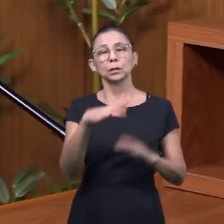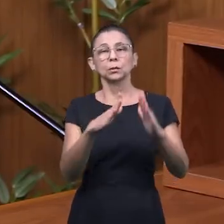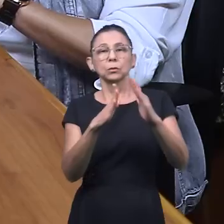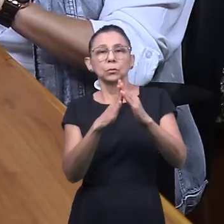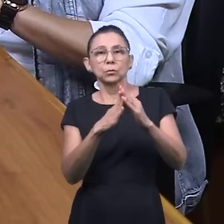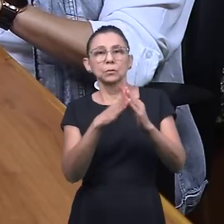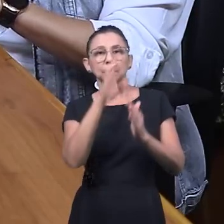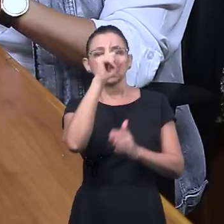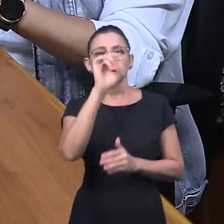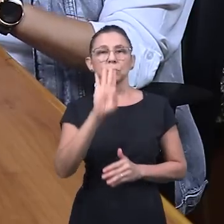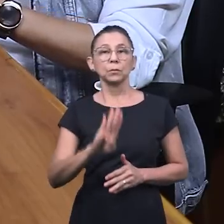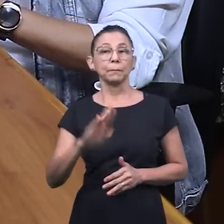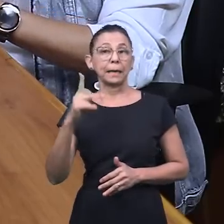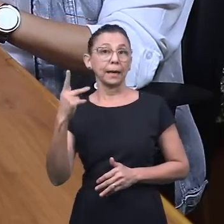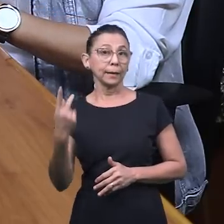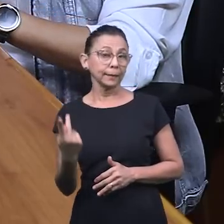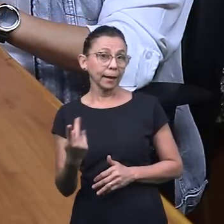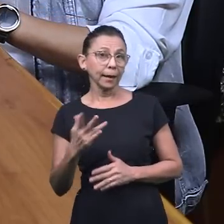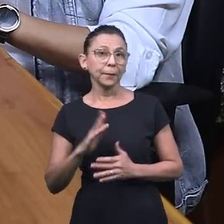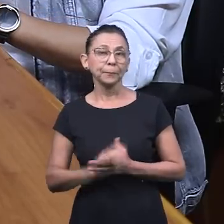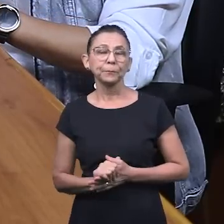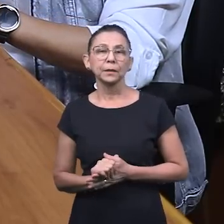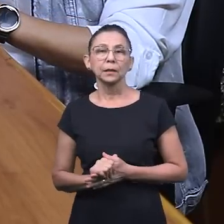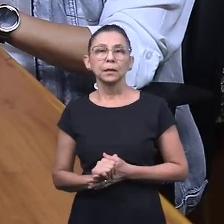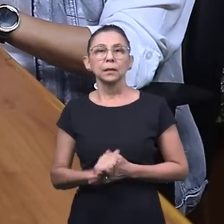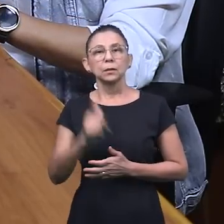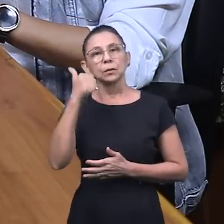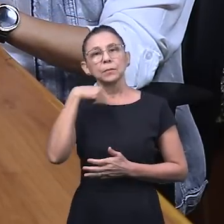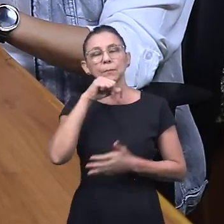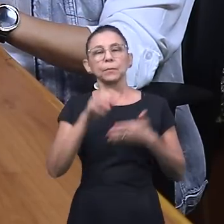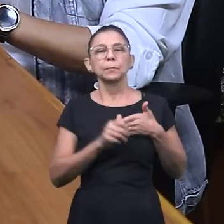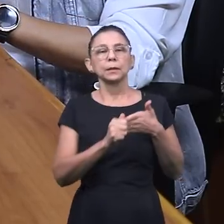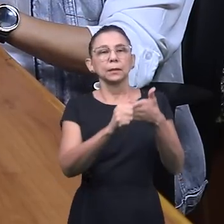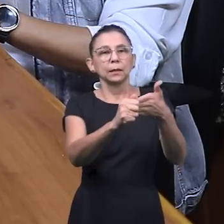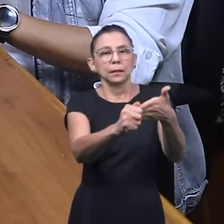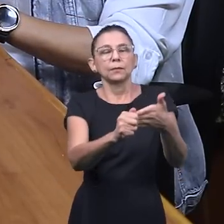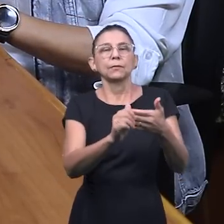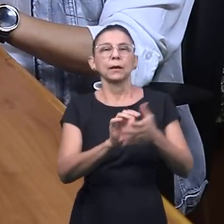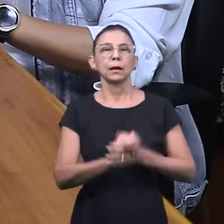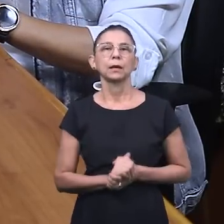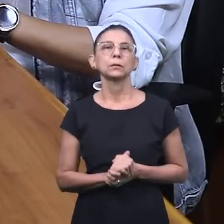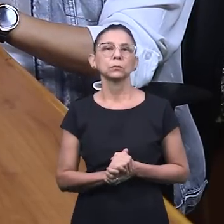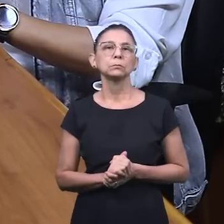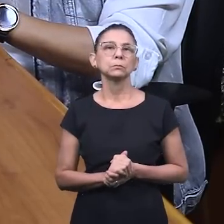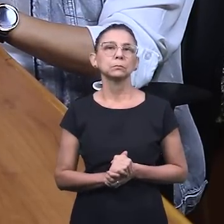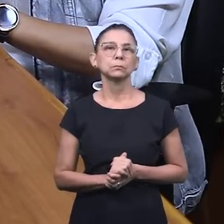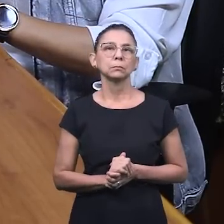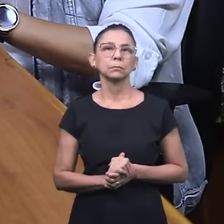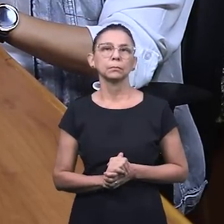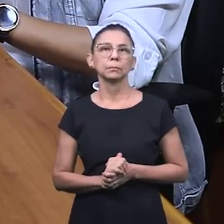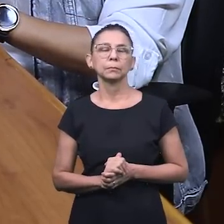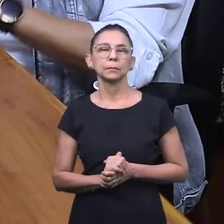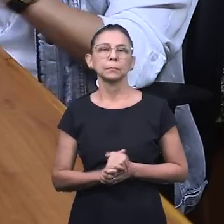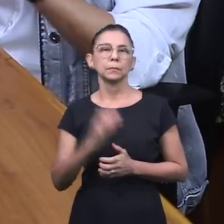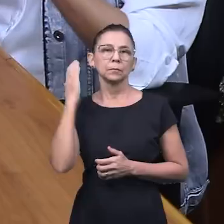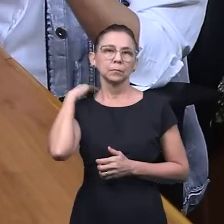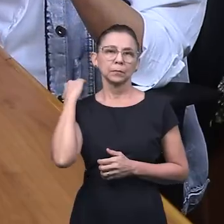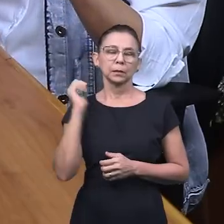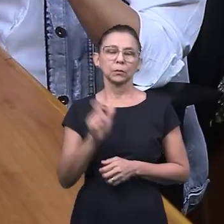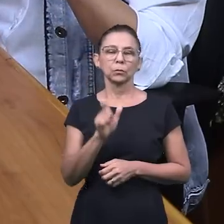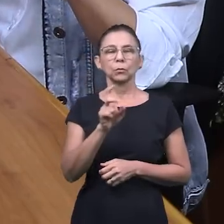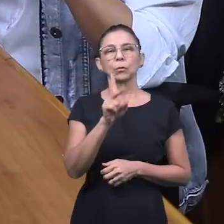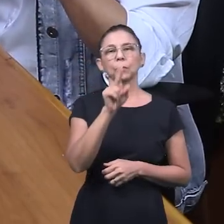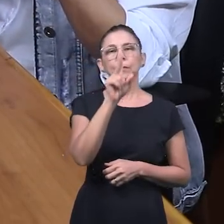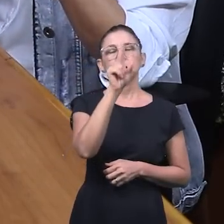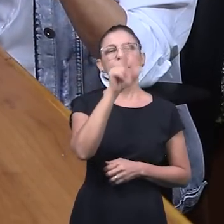E ali já transferiram. E no outro dia ela já estava sedada para poder ser operada. Intervalo de 2 dias. Então aí agora começou